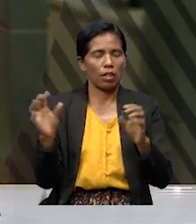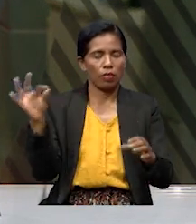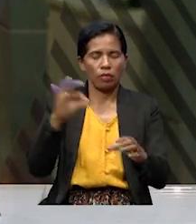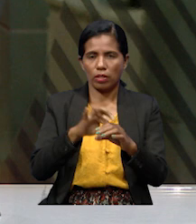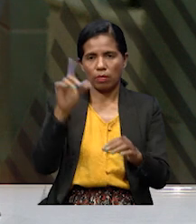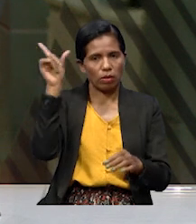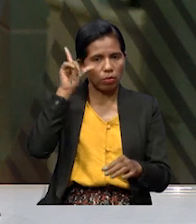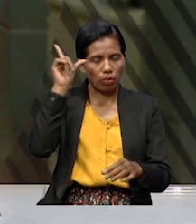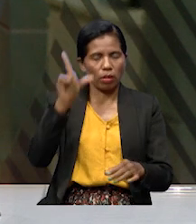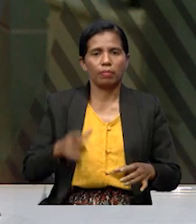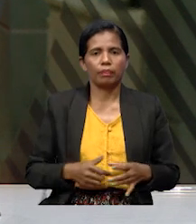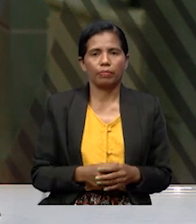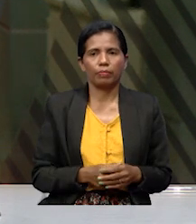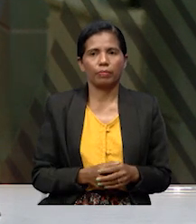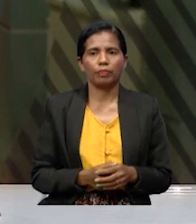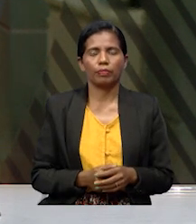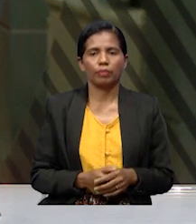Luolo.